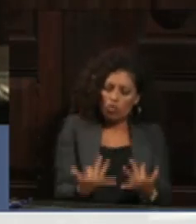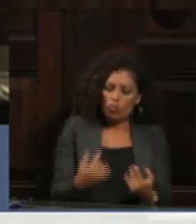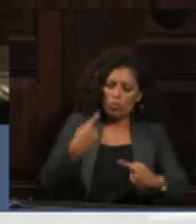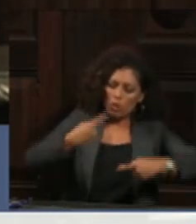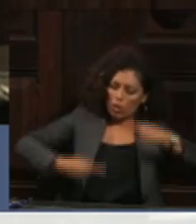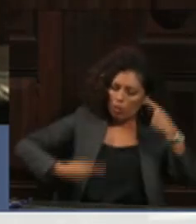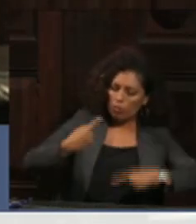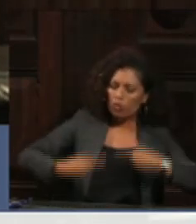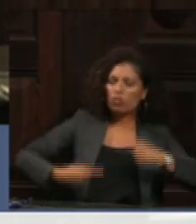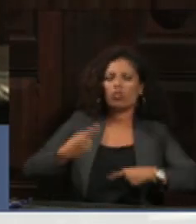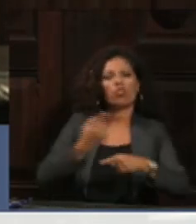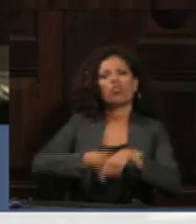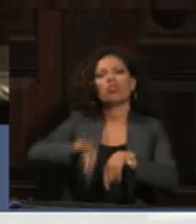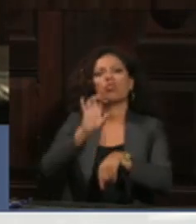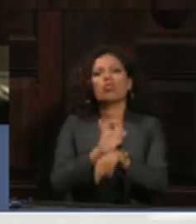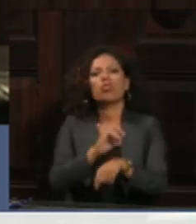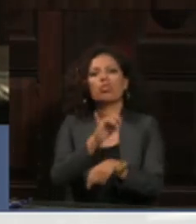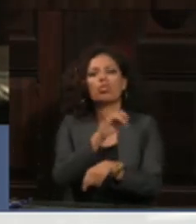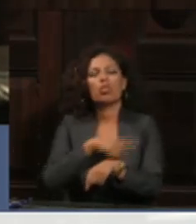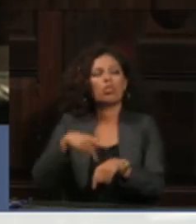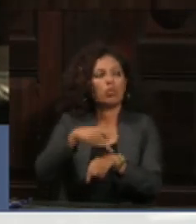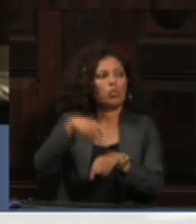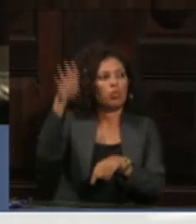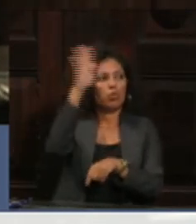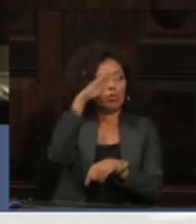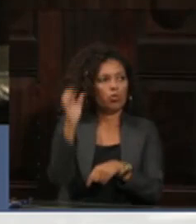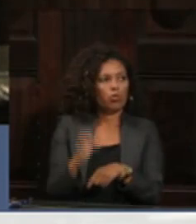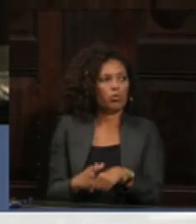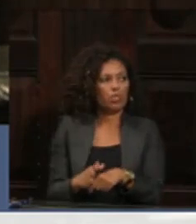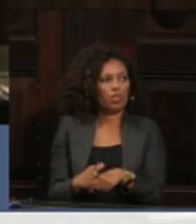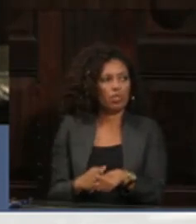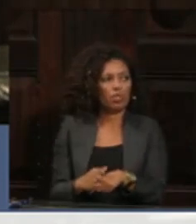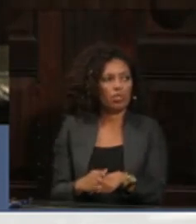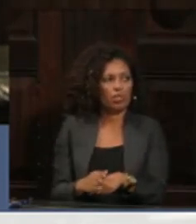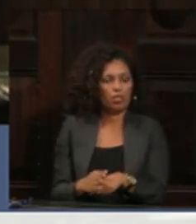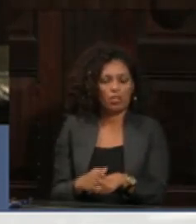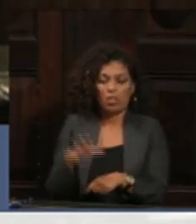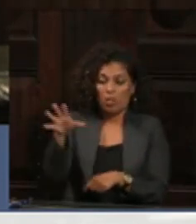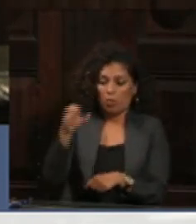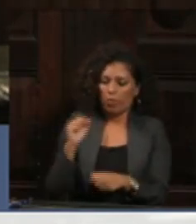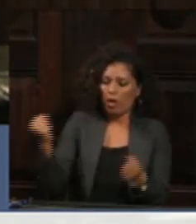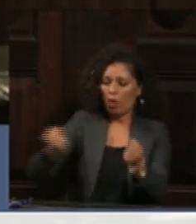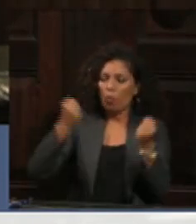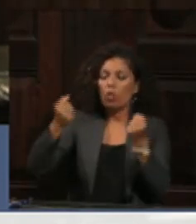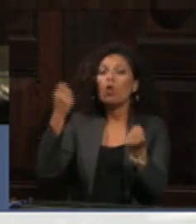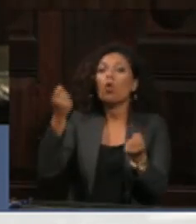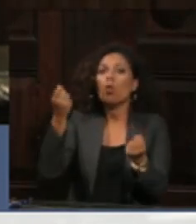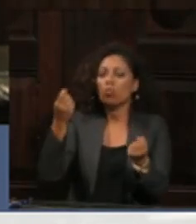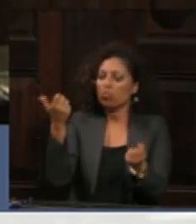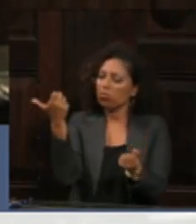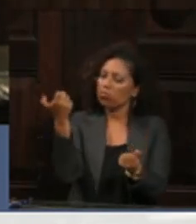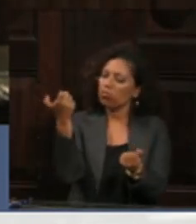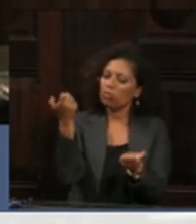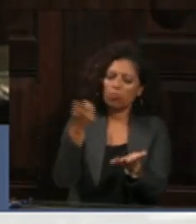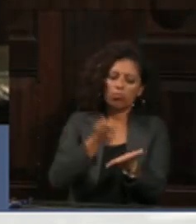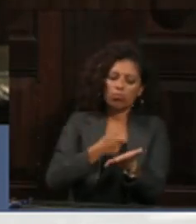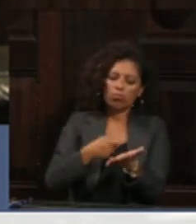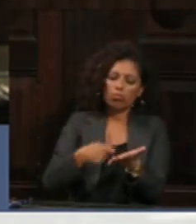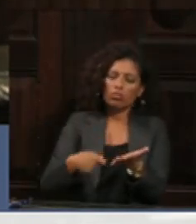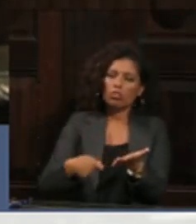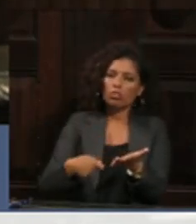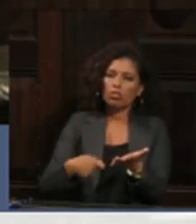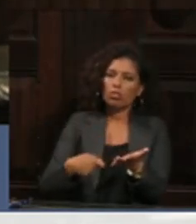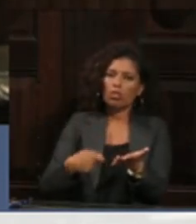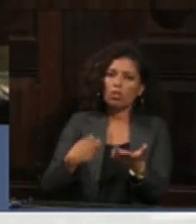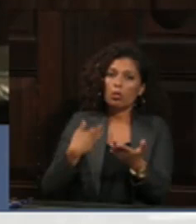Estado brasileiro, que toma no punho do poder da caneta para genocidar a